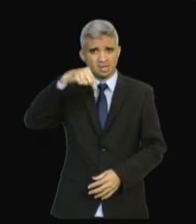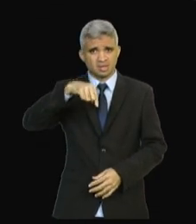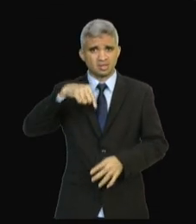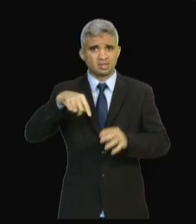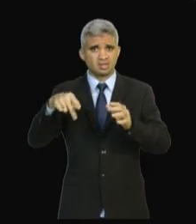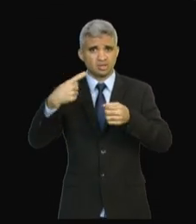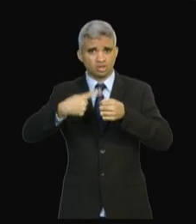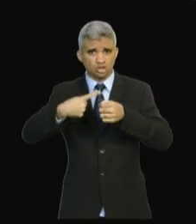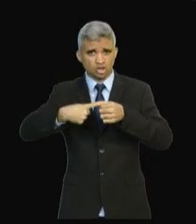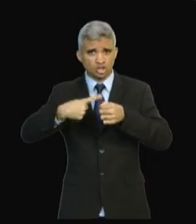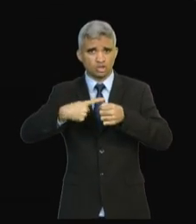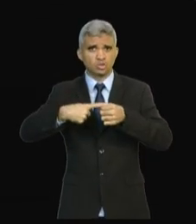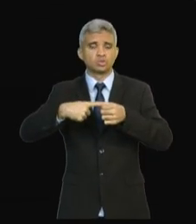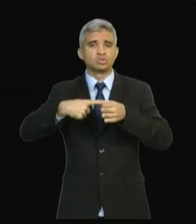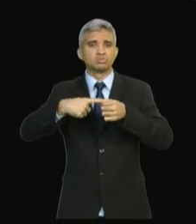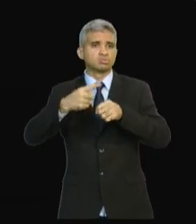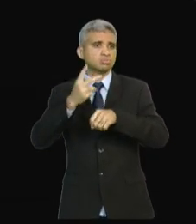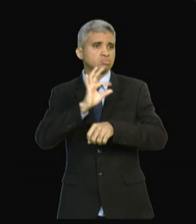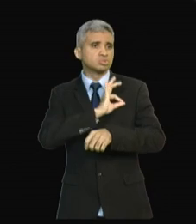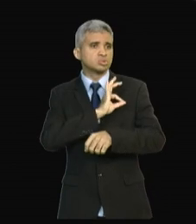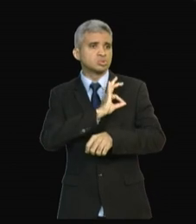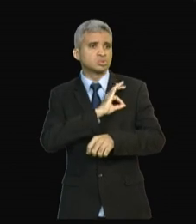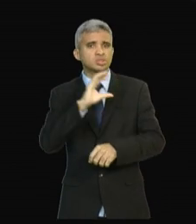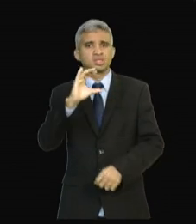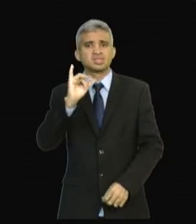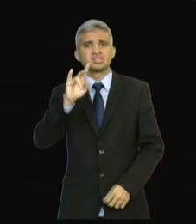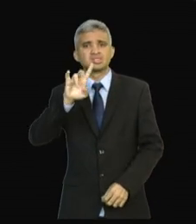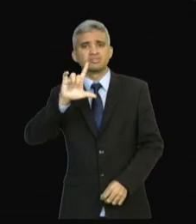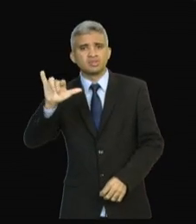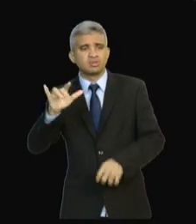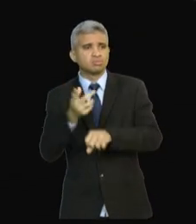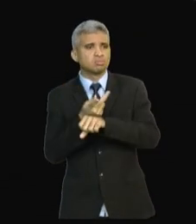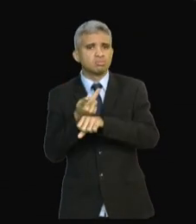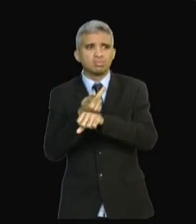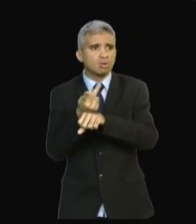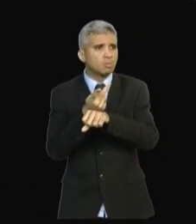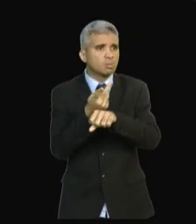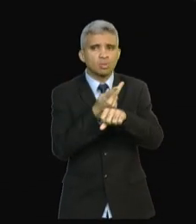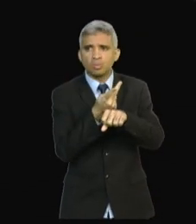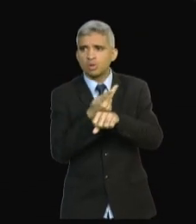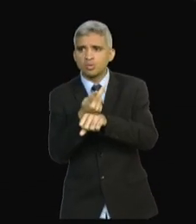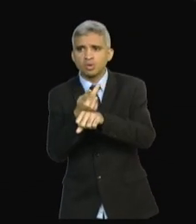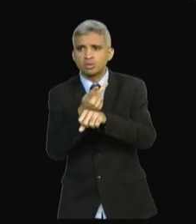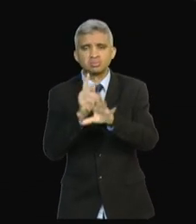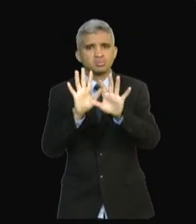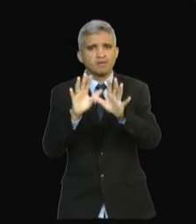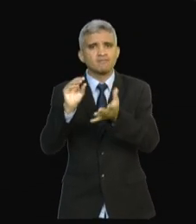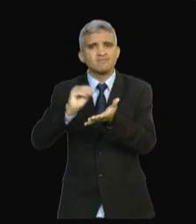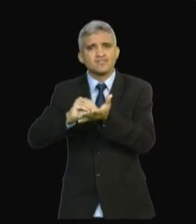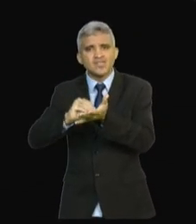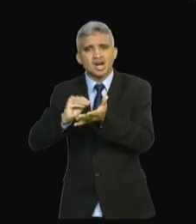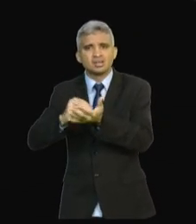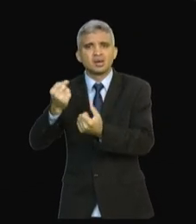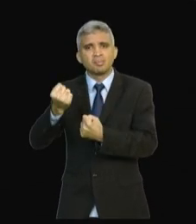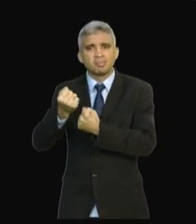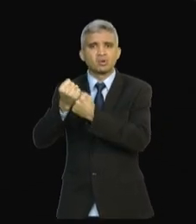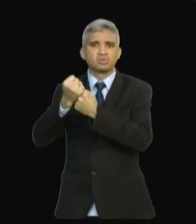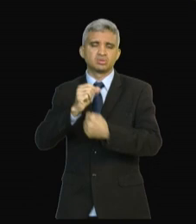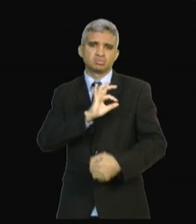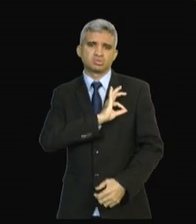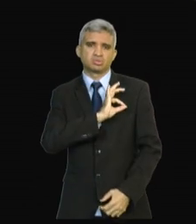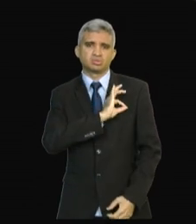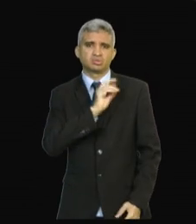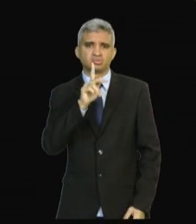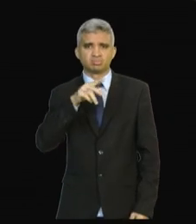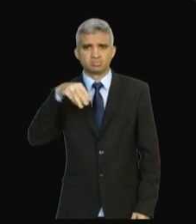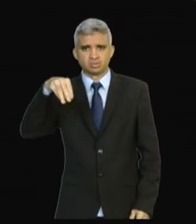dando a atenção devida, mas com precariedade, o comandante-geral poderia estar fazendo muito mais. Também chama a atenção da